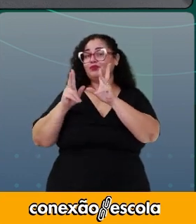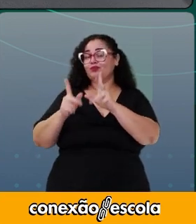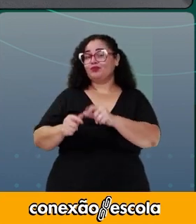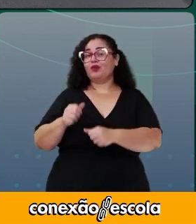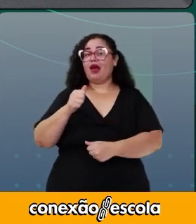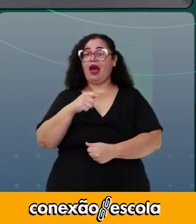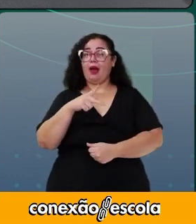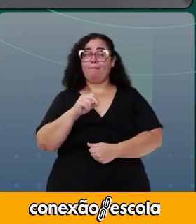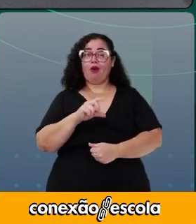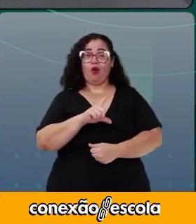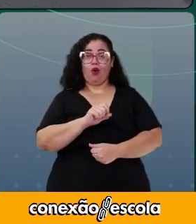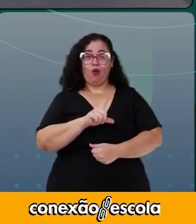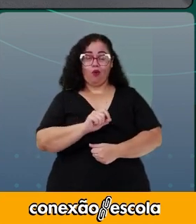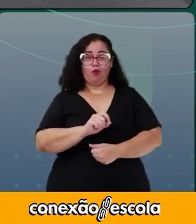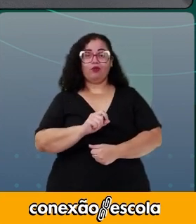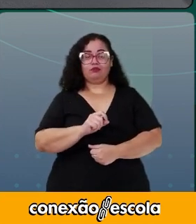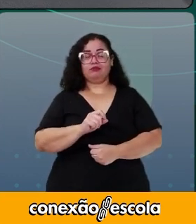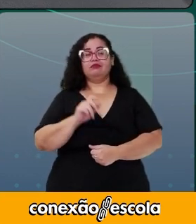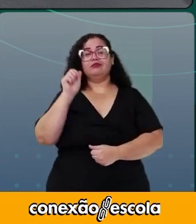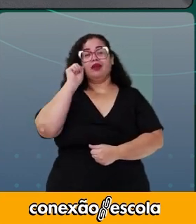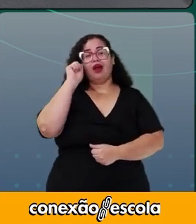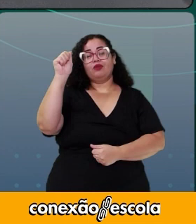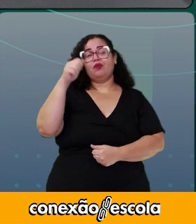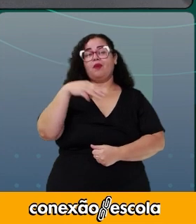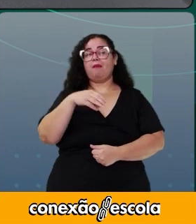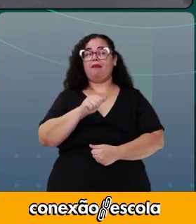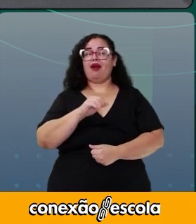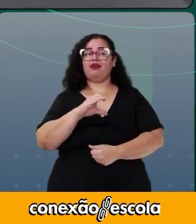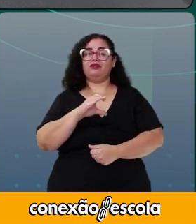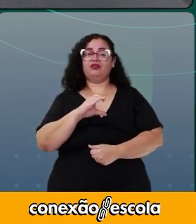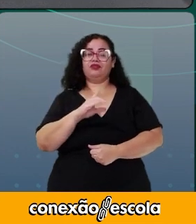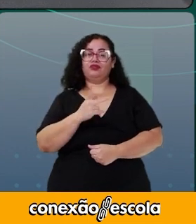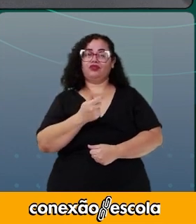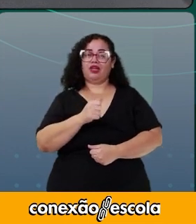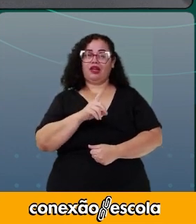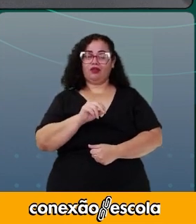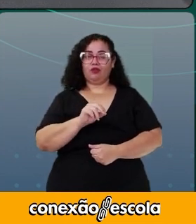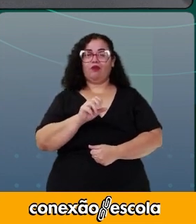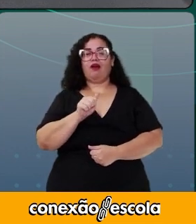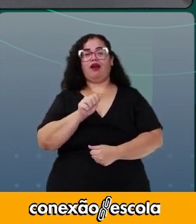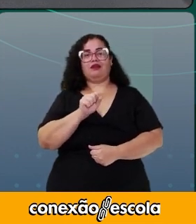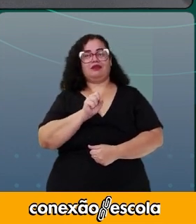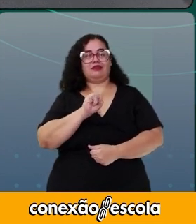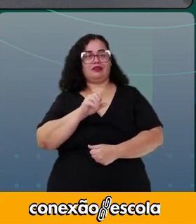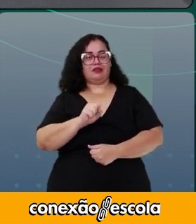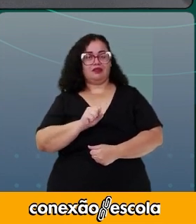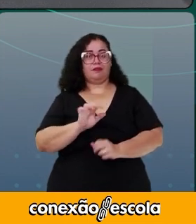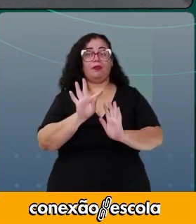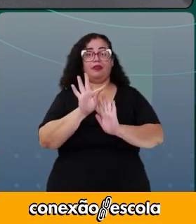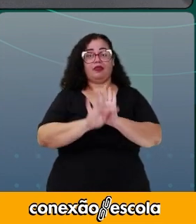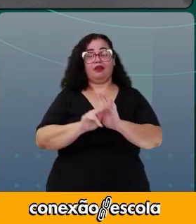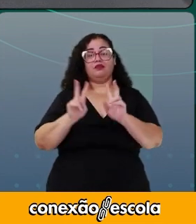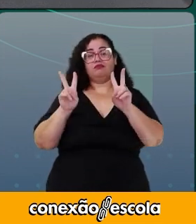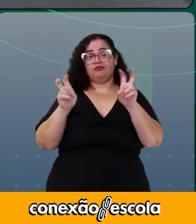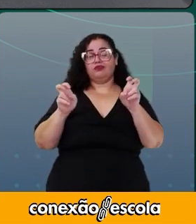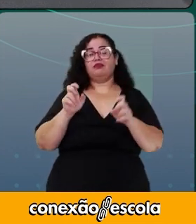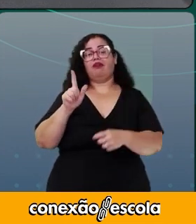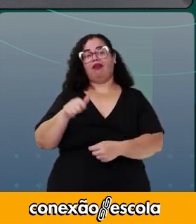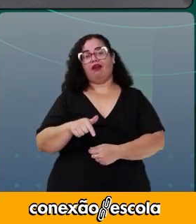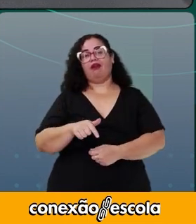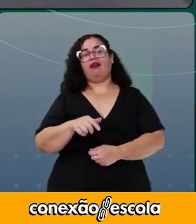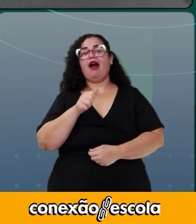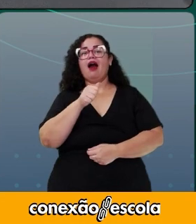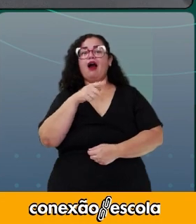um apólogo do nosso querido escritor Machado de Assis. E o título desse texto é